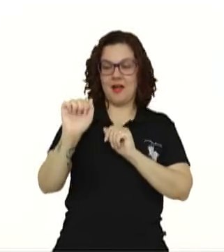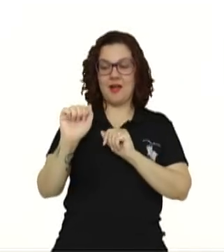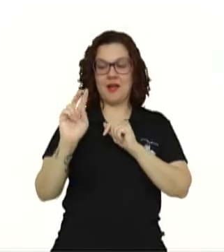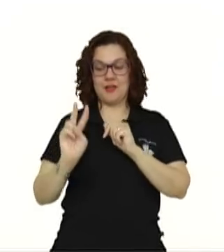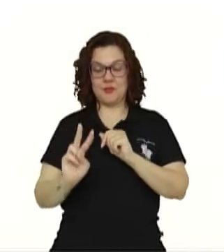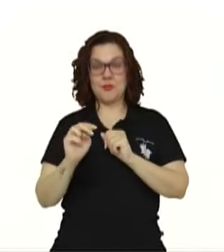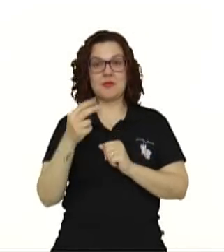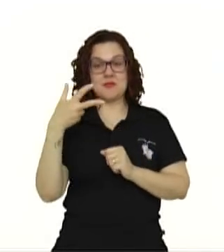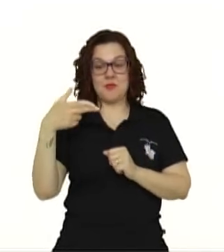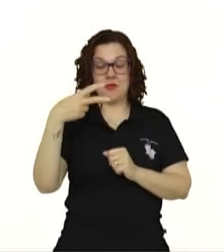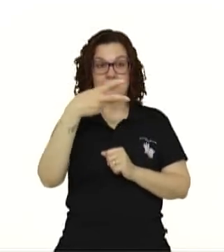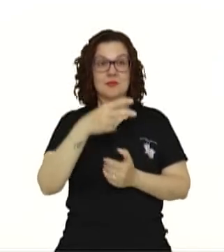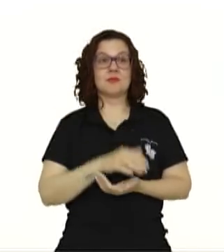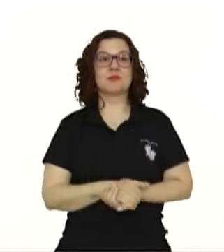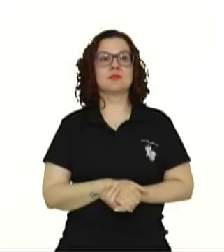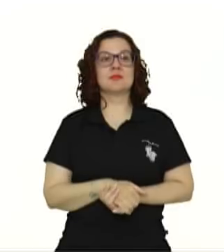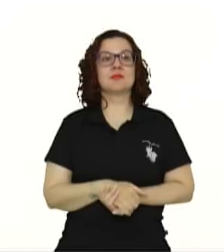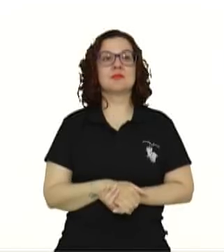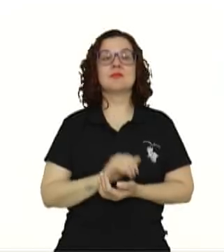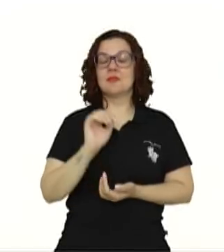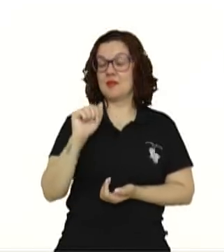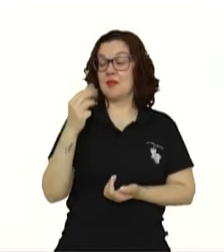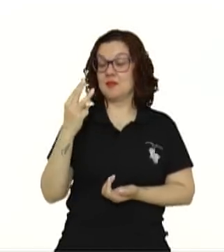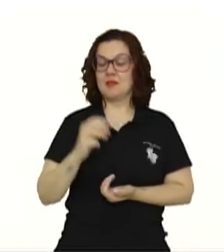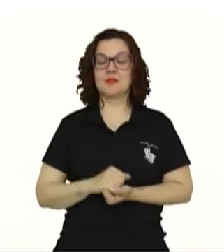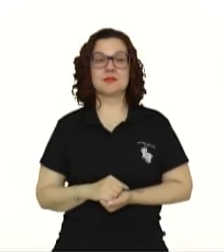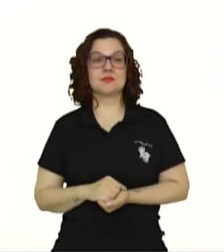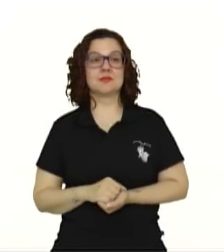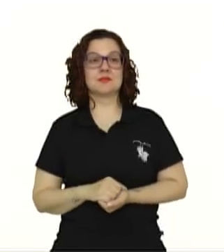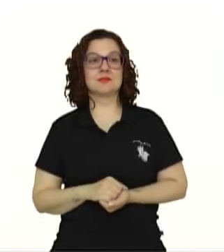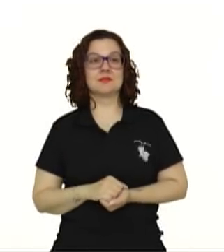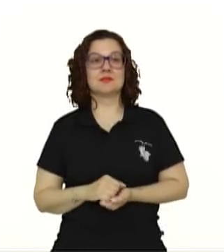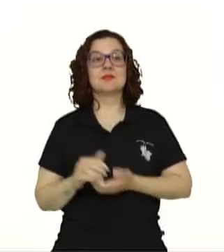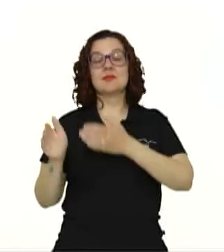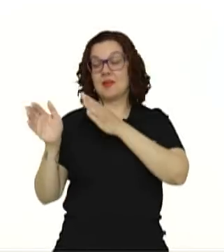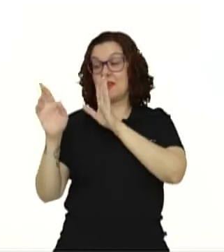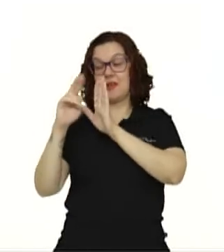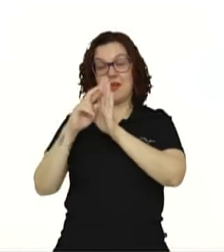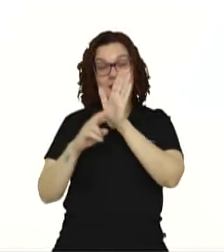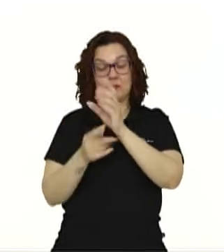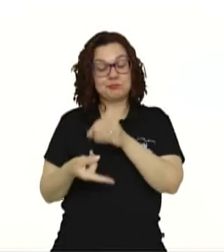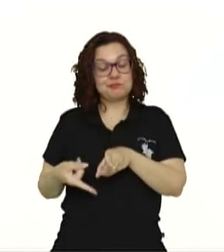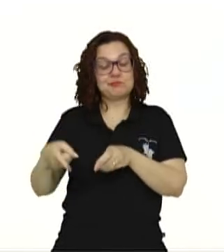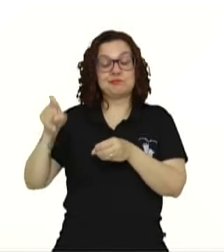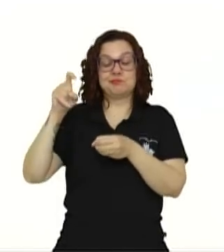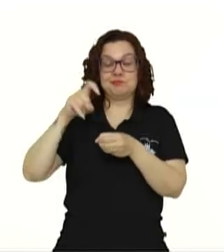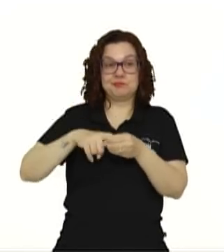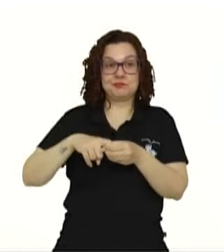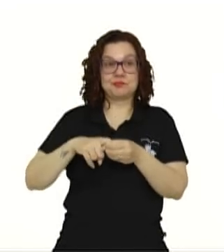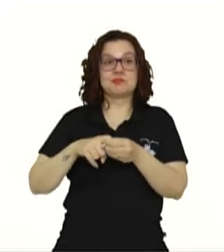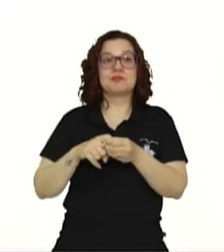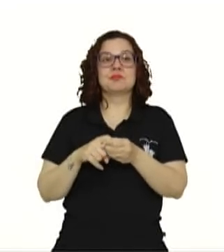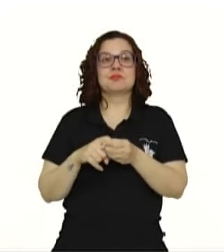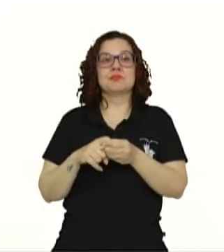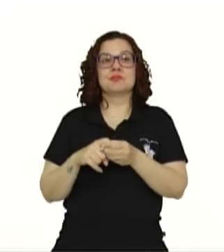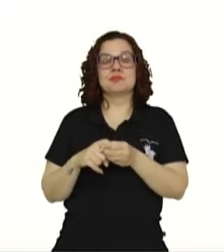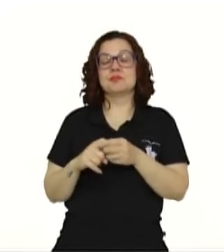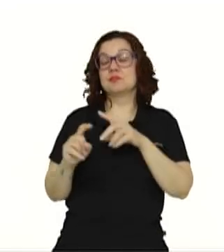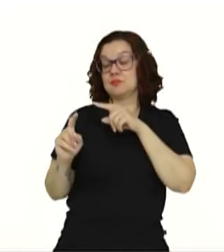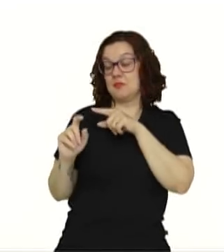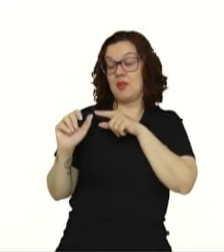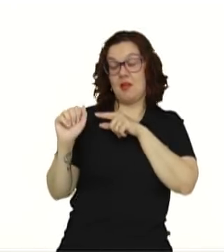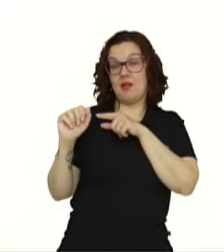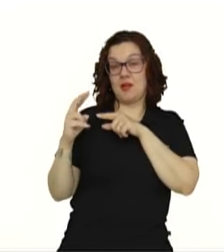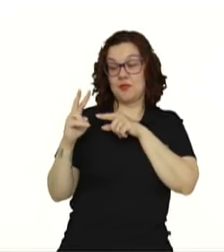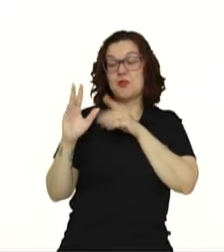ficou igual a 2. E o meu A3? Bom, usando a lei da recorrência, eu vou usar o A2,